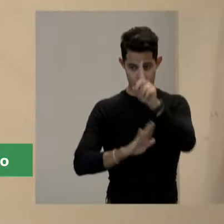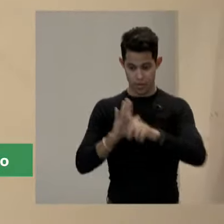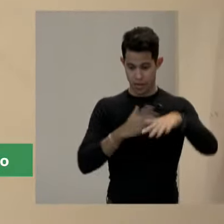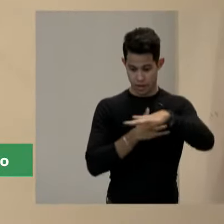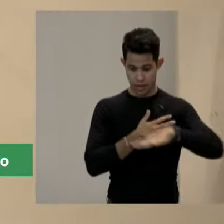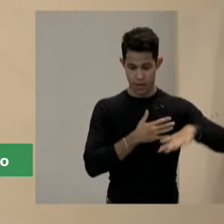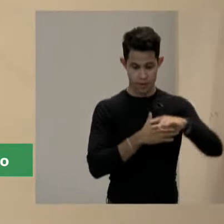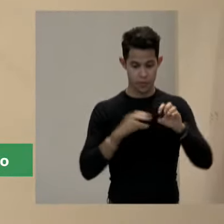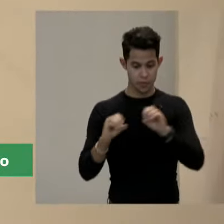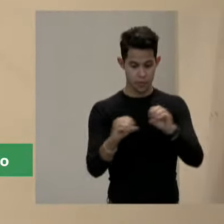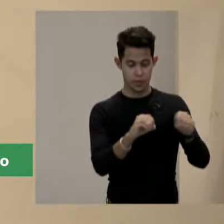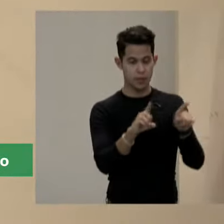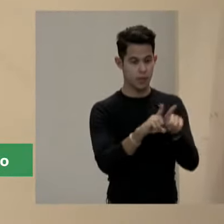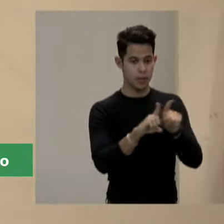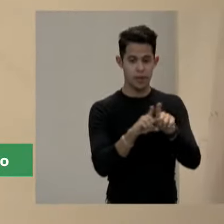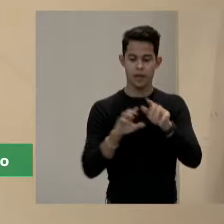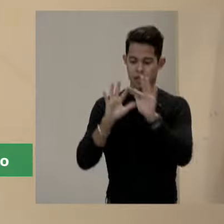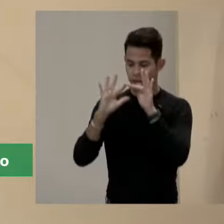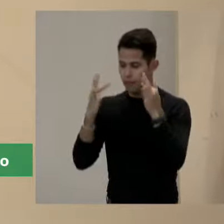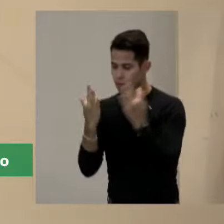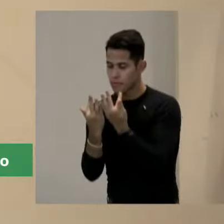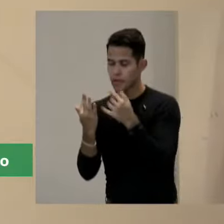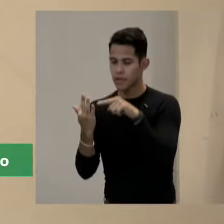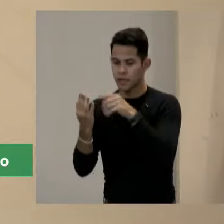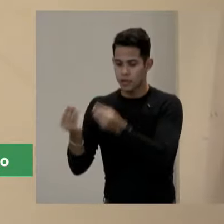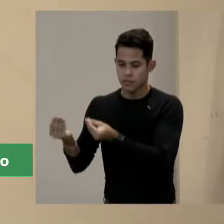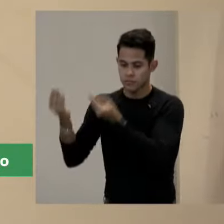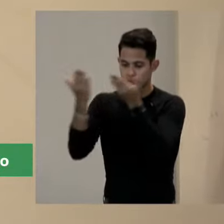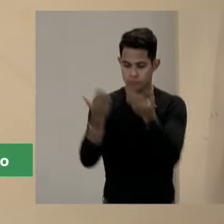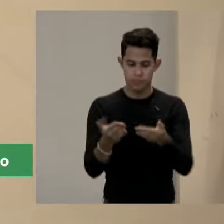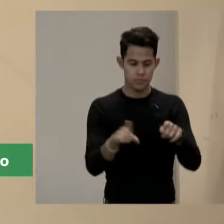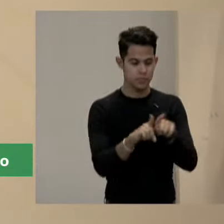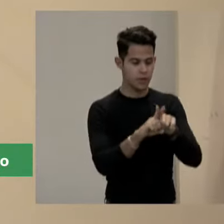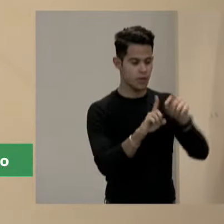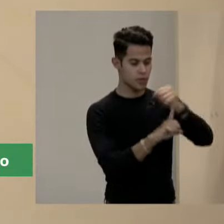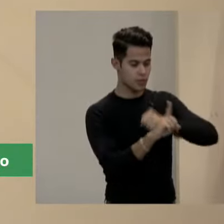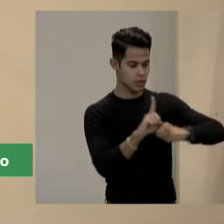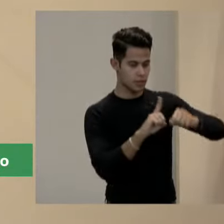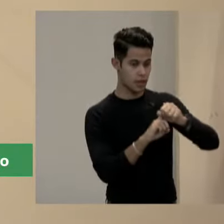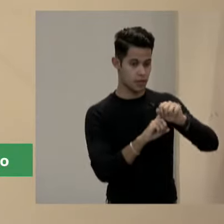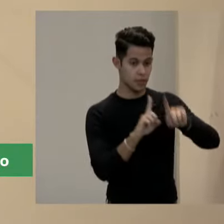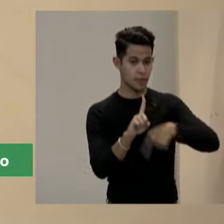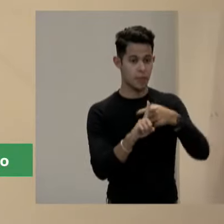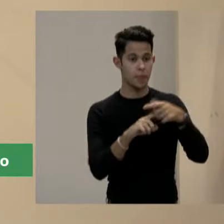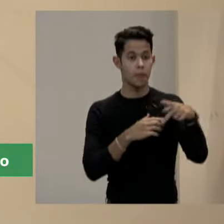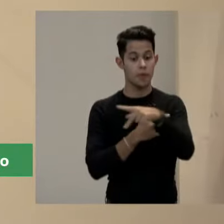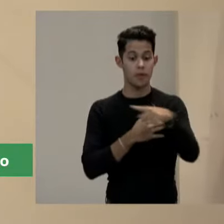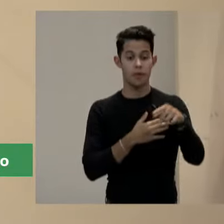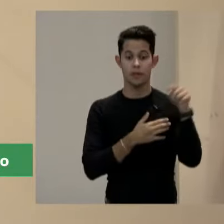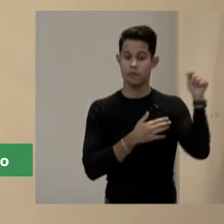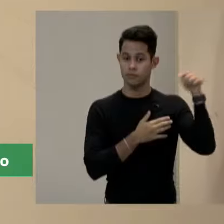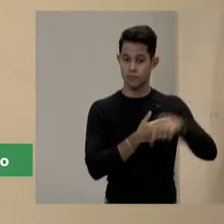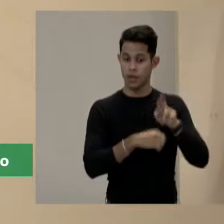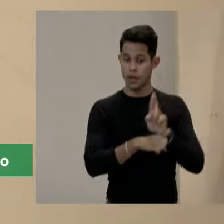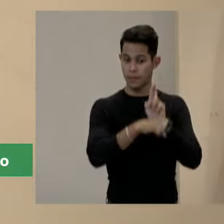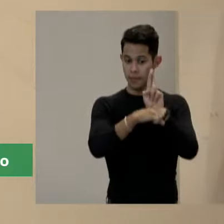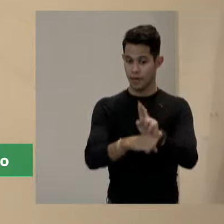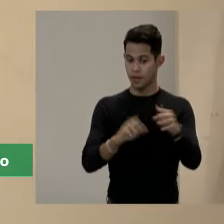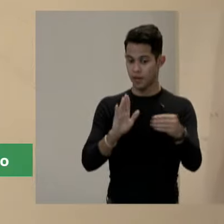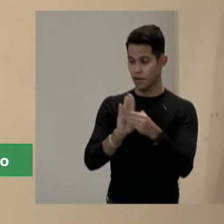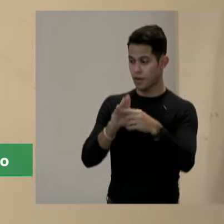do Estado, da família e da sociedade. Os professores estão aqui representando, nesse artigo,